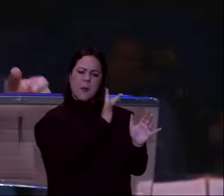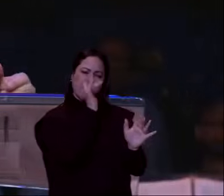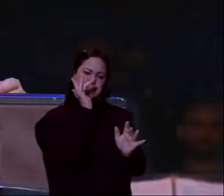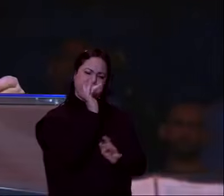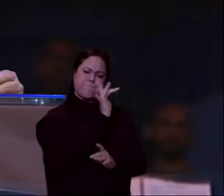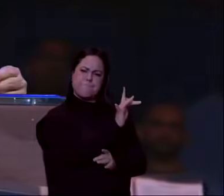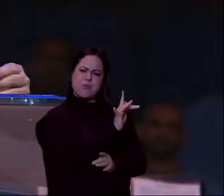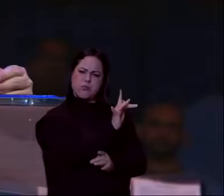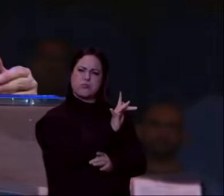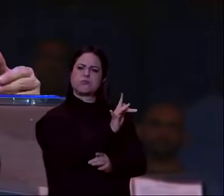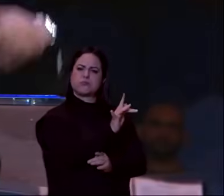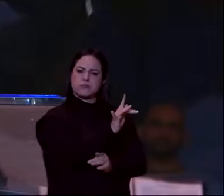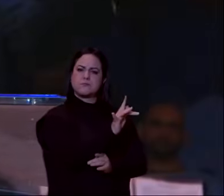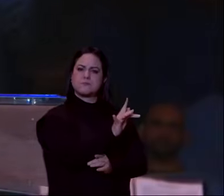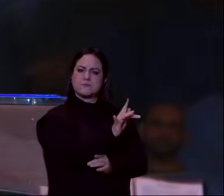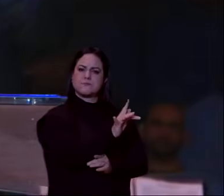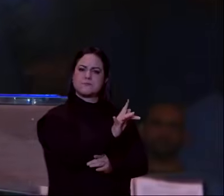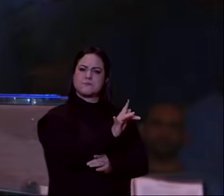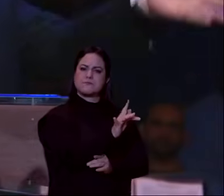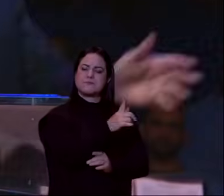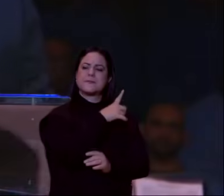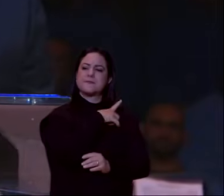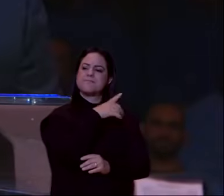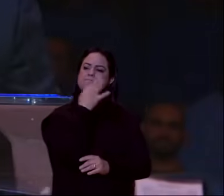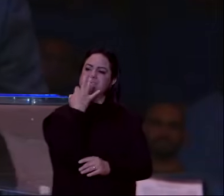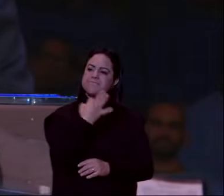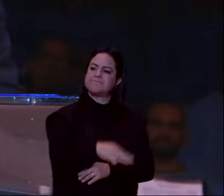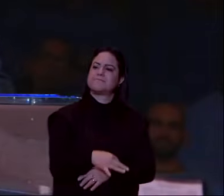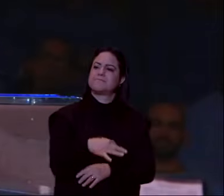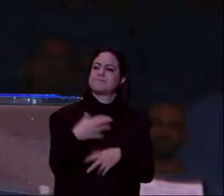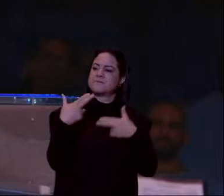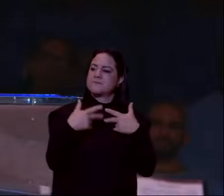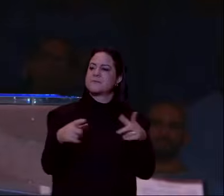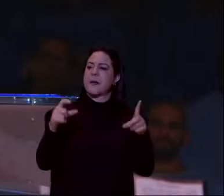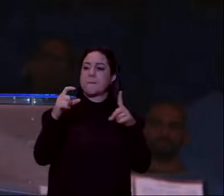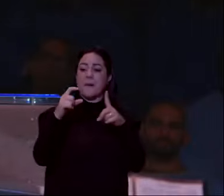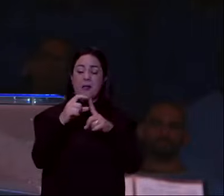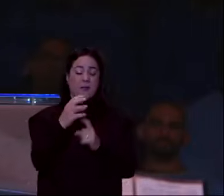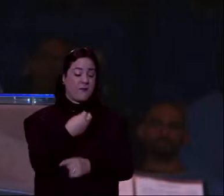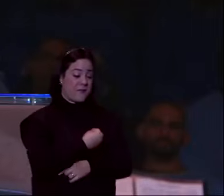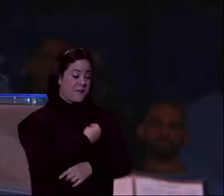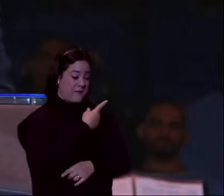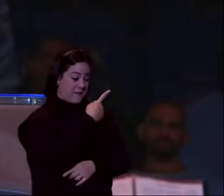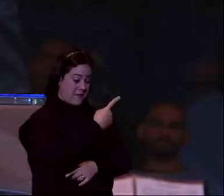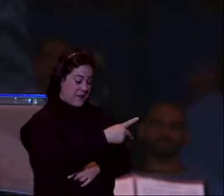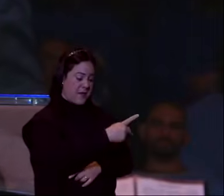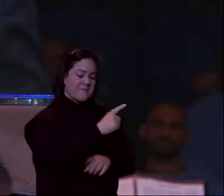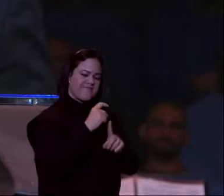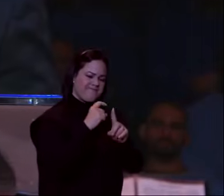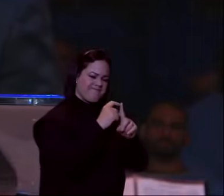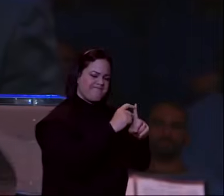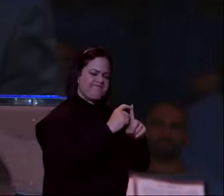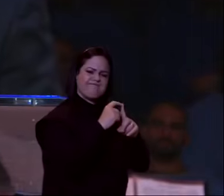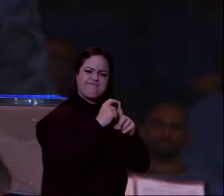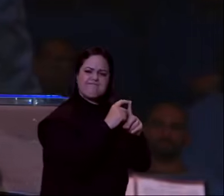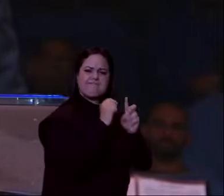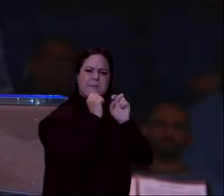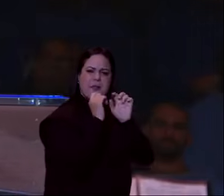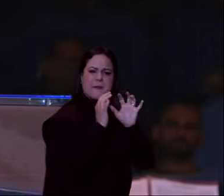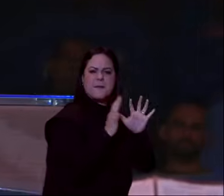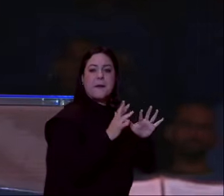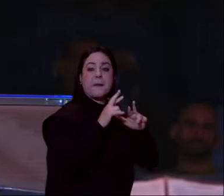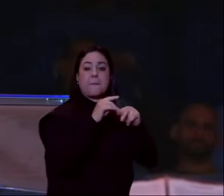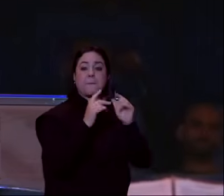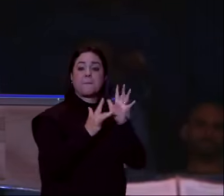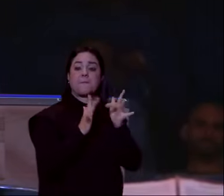e fazerem as confirmações daquela palavra na vida delas. Por isso Jesus ensinou